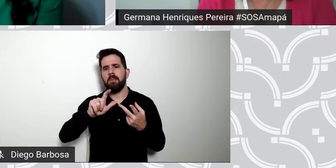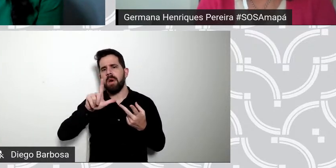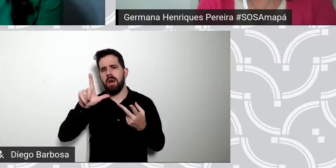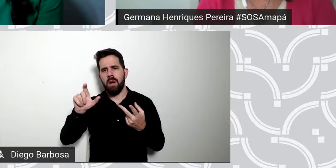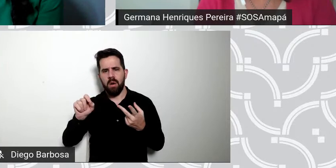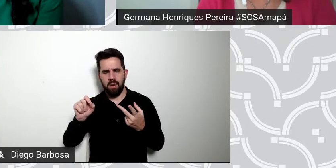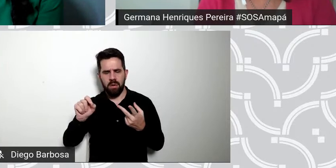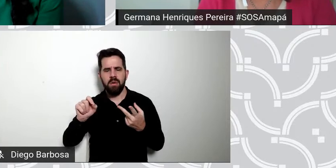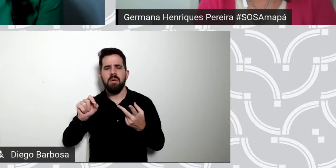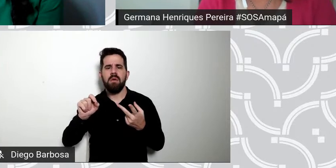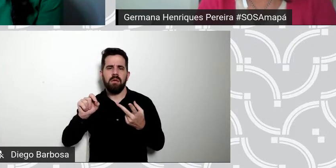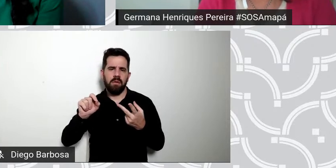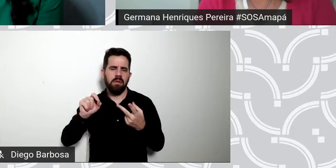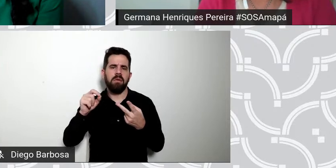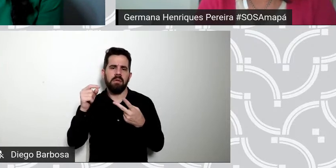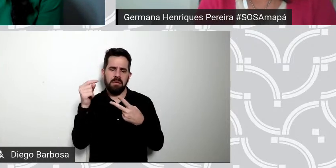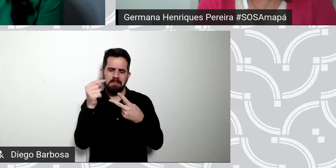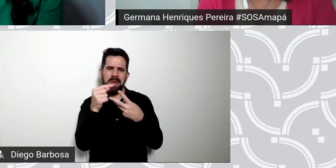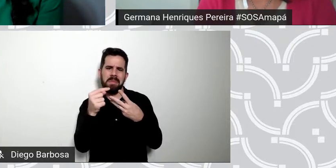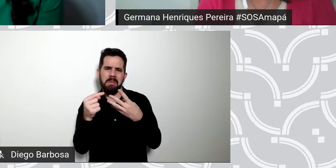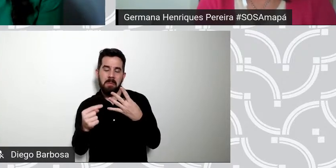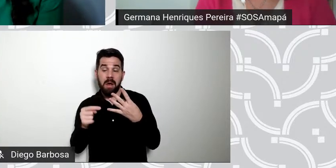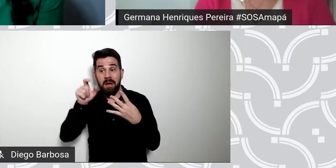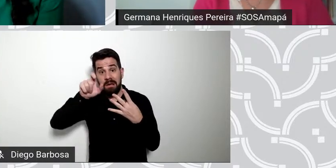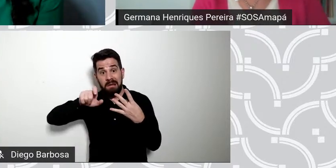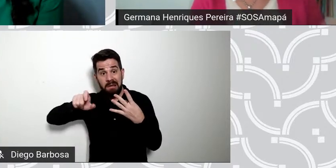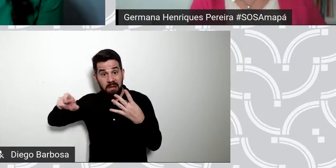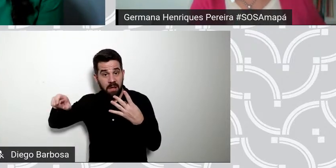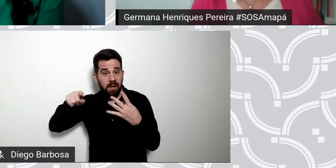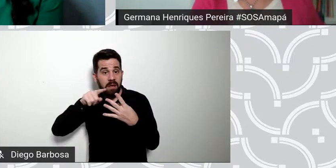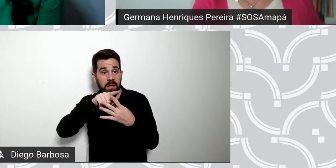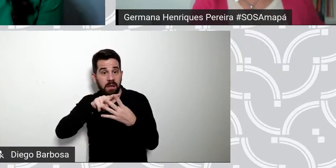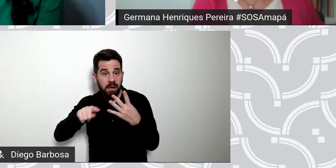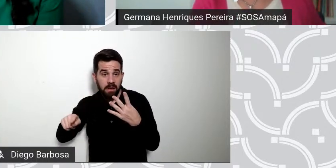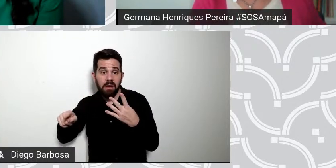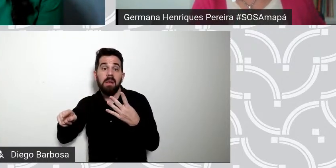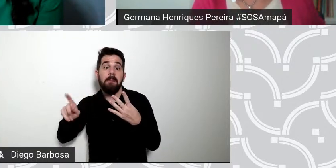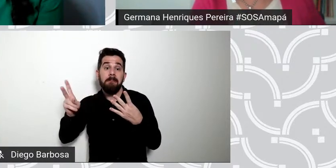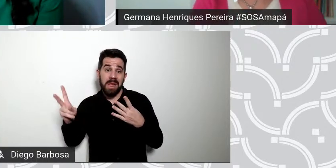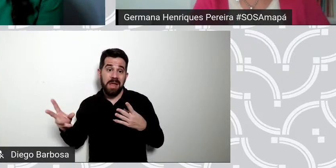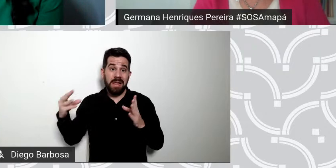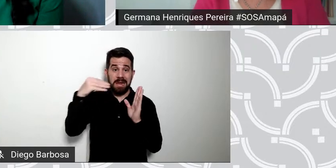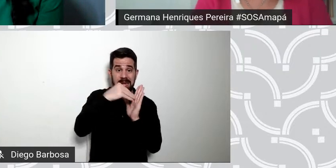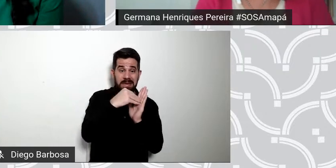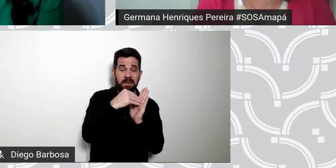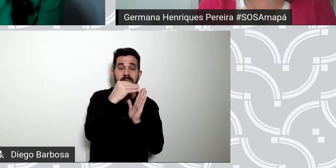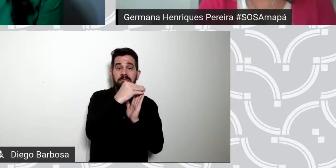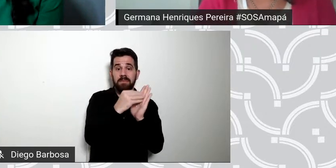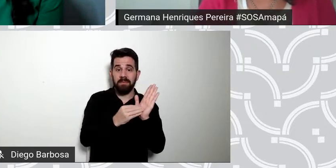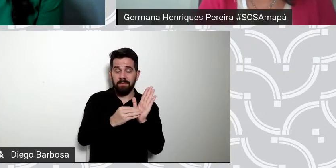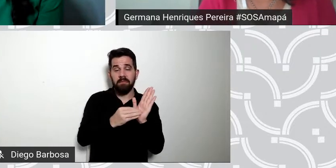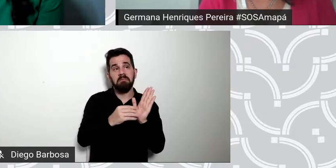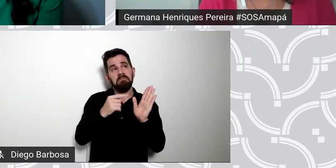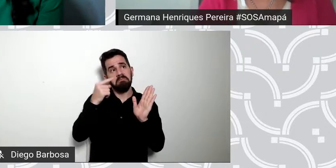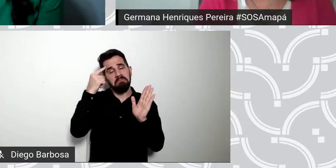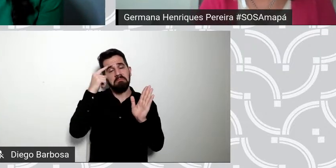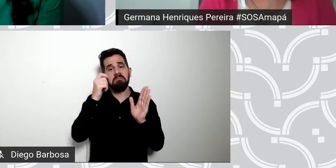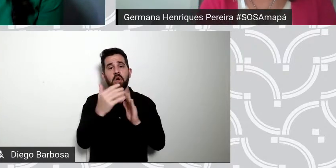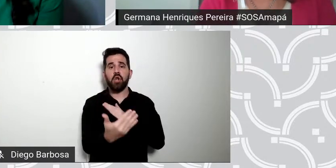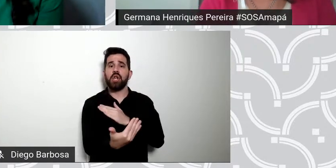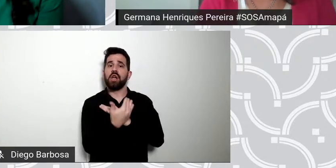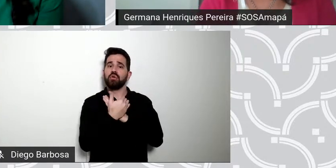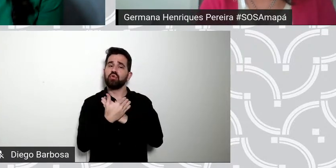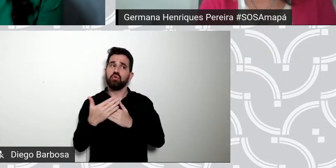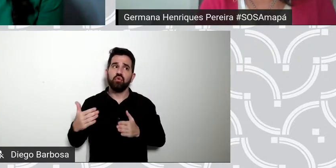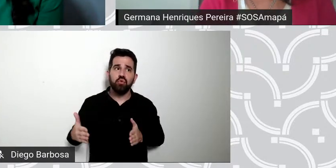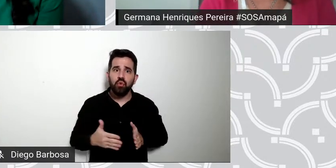Paul Verne, segundo afirma nesse texto, levam naturalmente a repensar os caminhos que podem nos conduzir ao